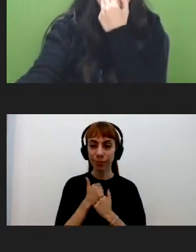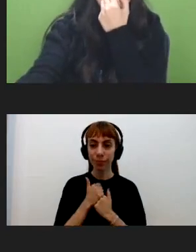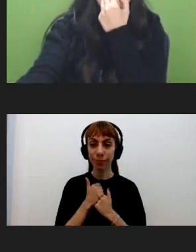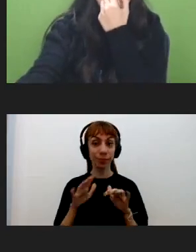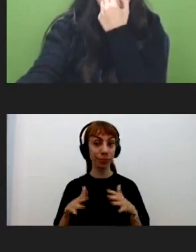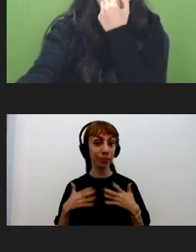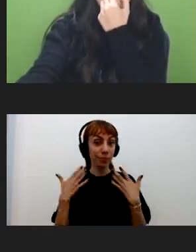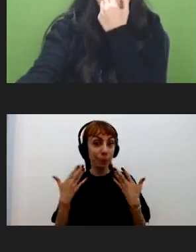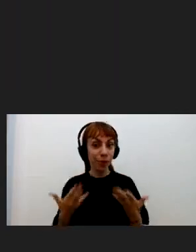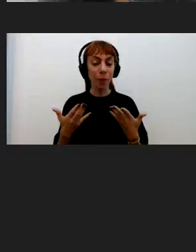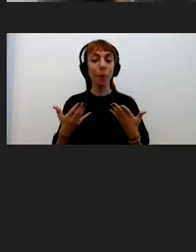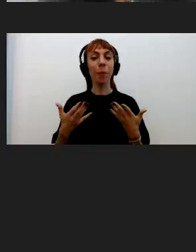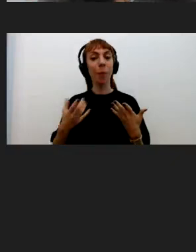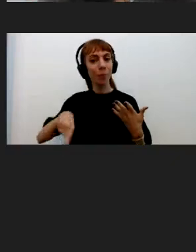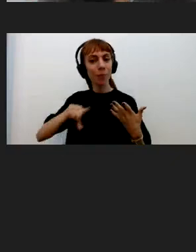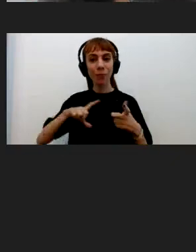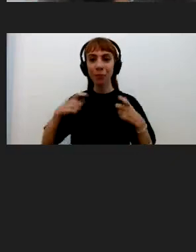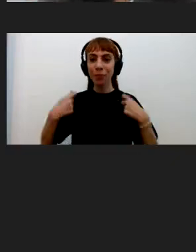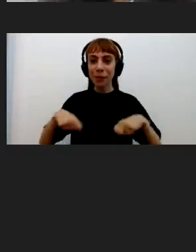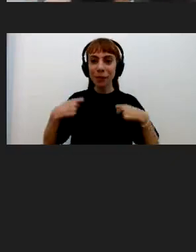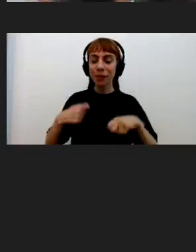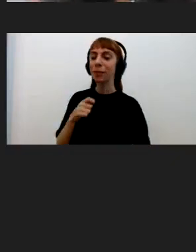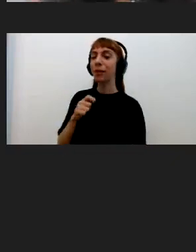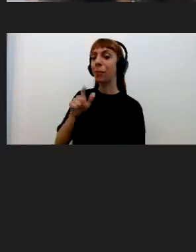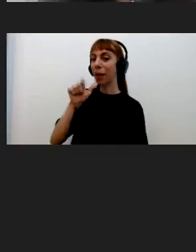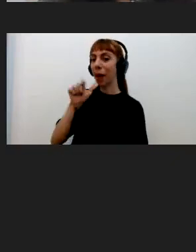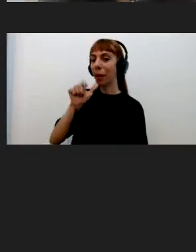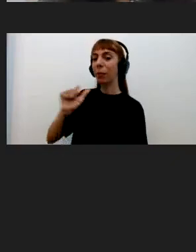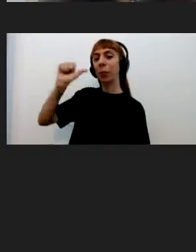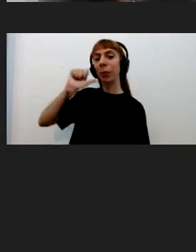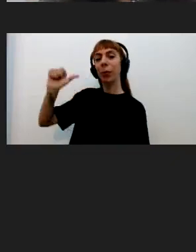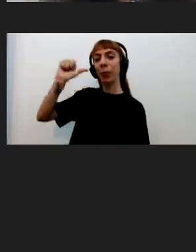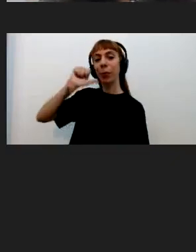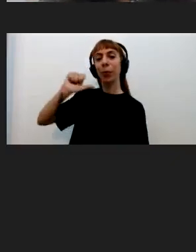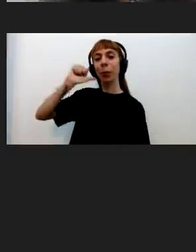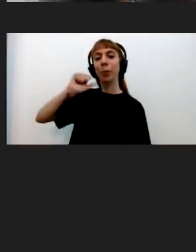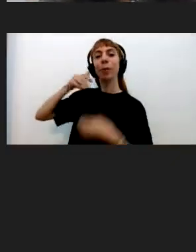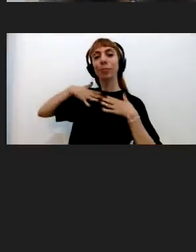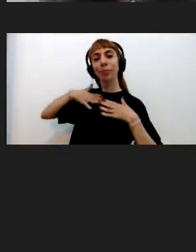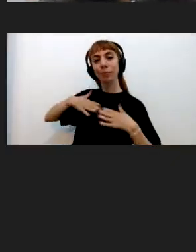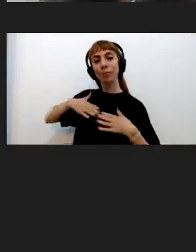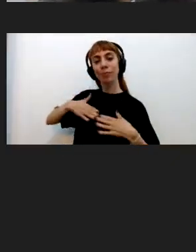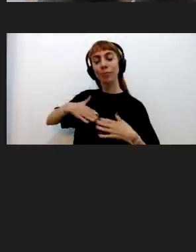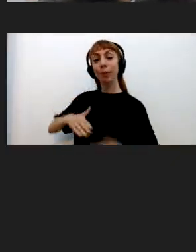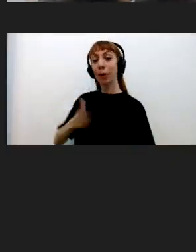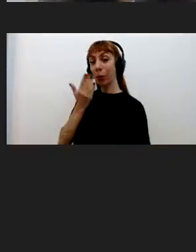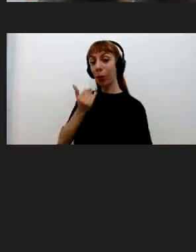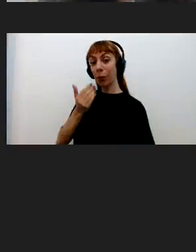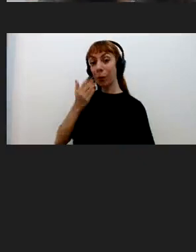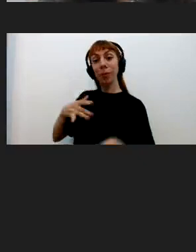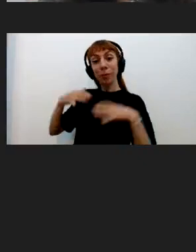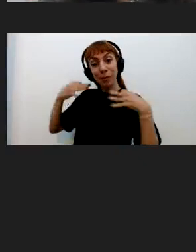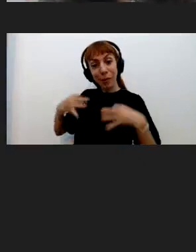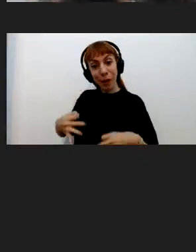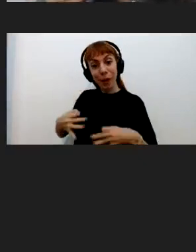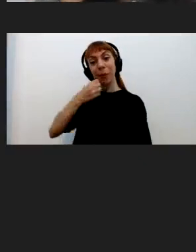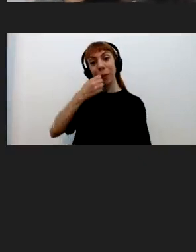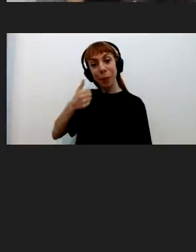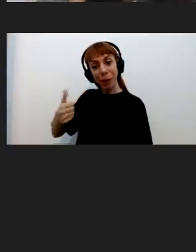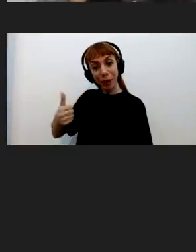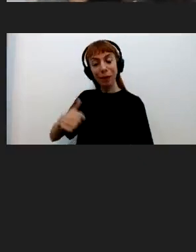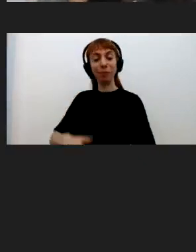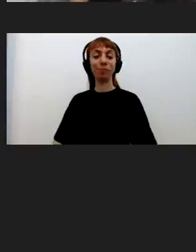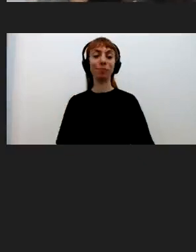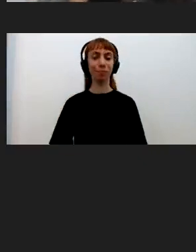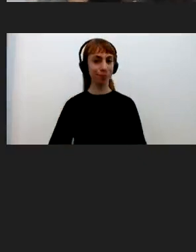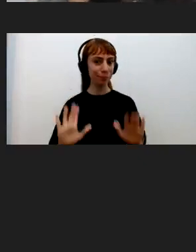estar nutrido, né? Se alimentando bem, tomando água na medida do possível. Mas a compreensão que eu quero fazer aqui,